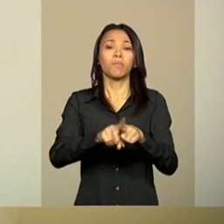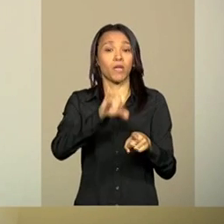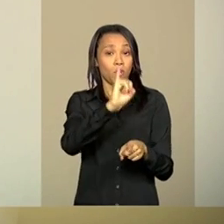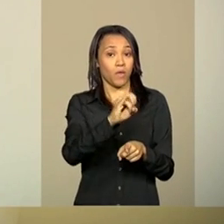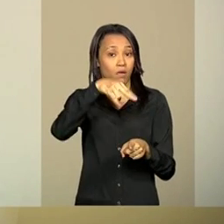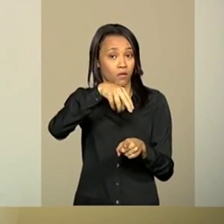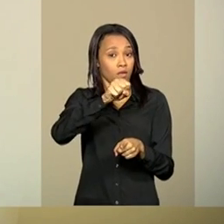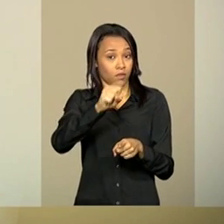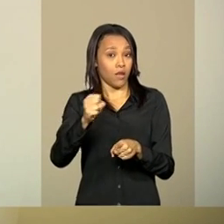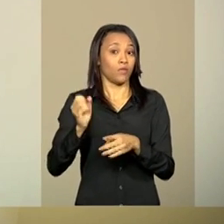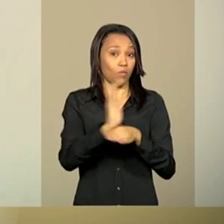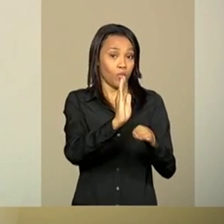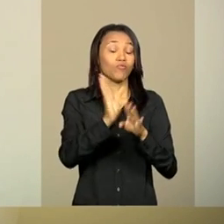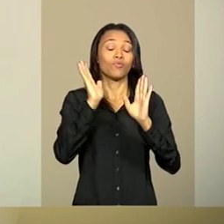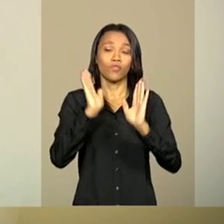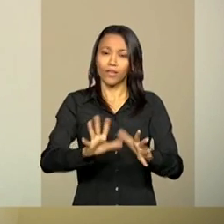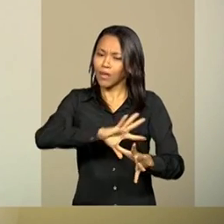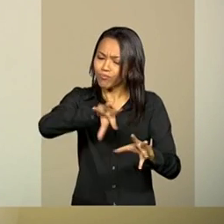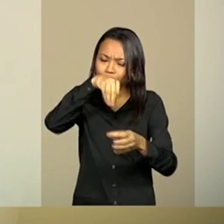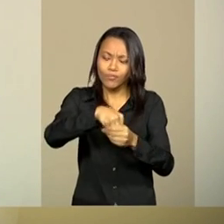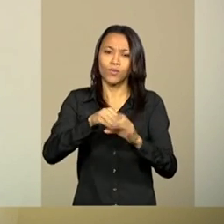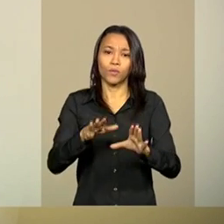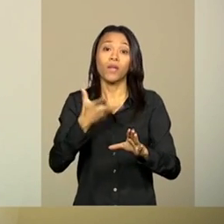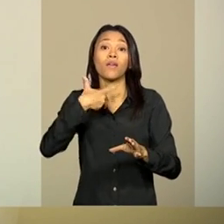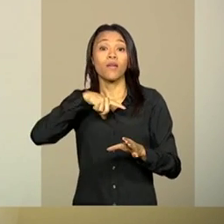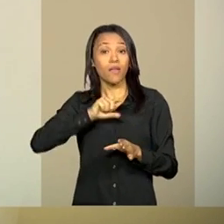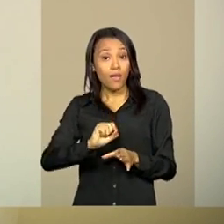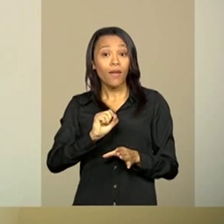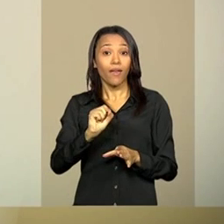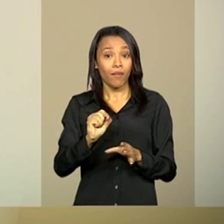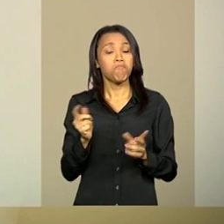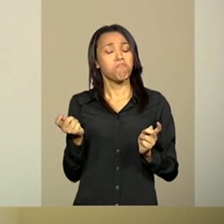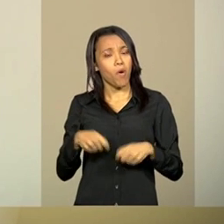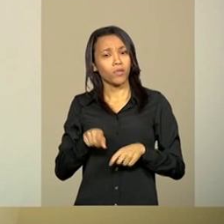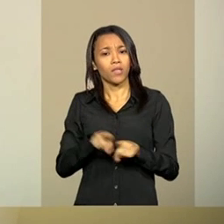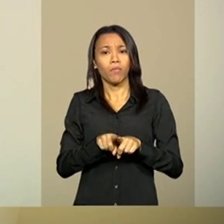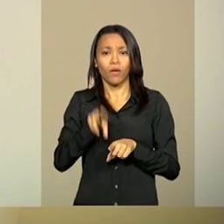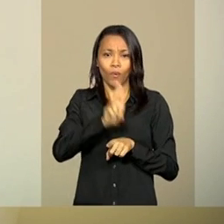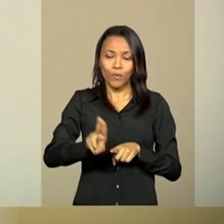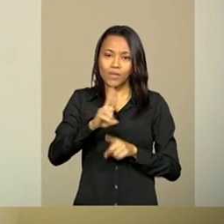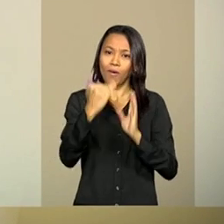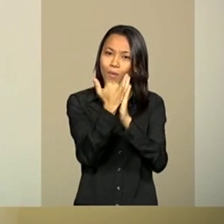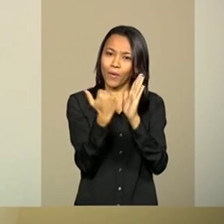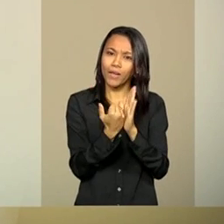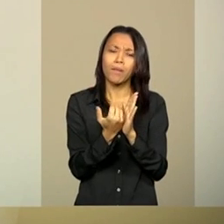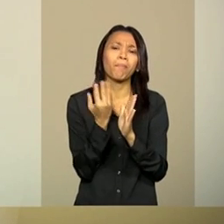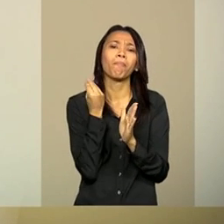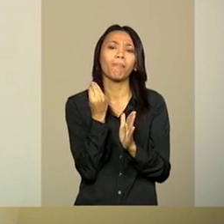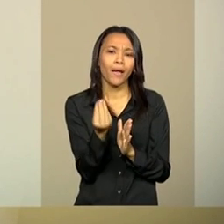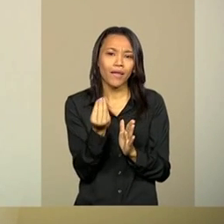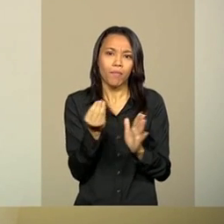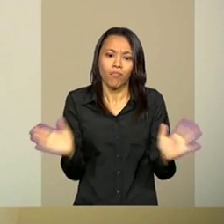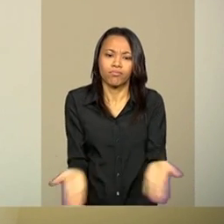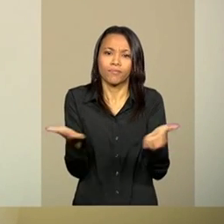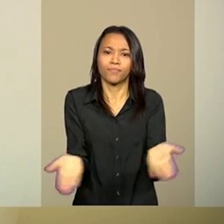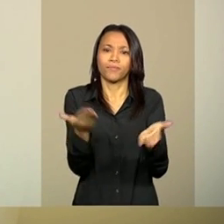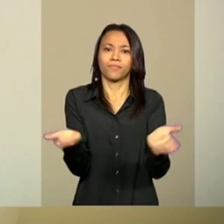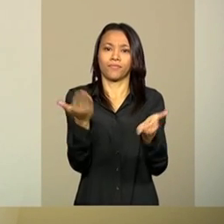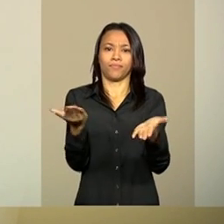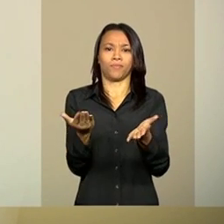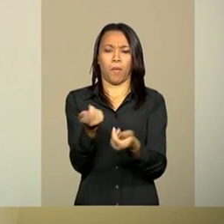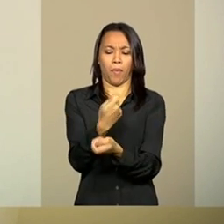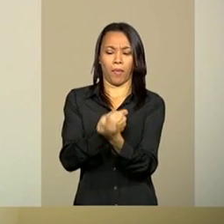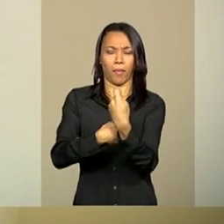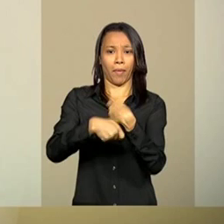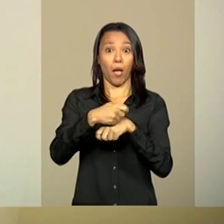inss além disso quem está no meio também pode usar o crédito crescer para impulsionar o seu negócio muita gente